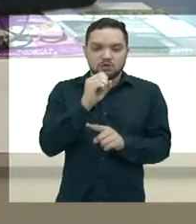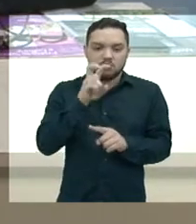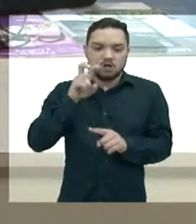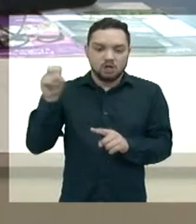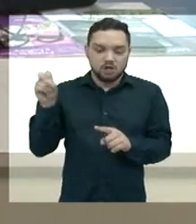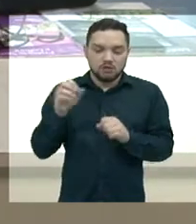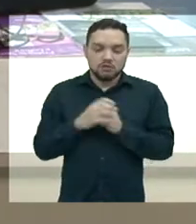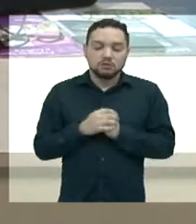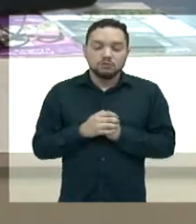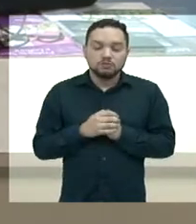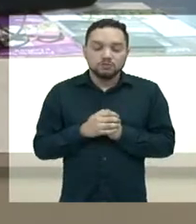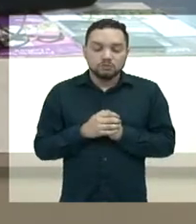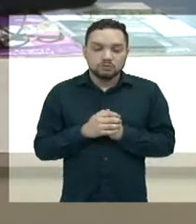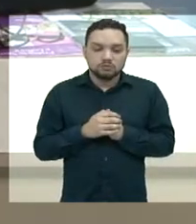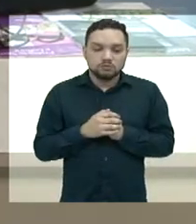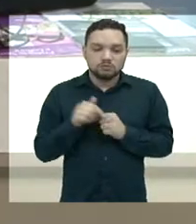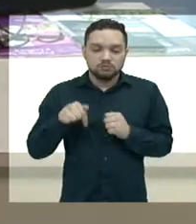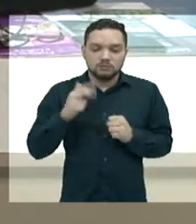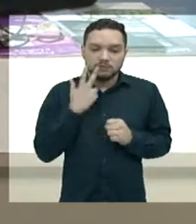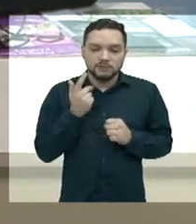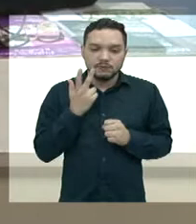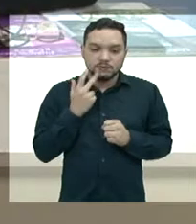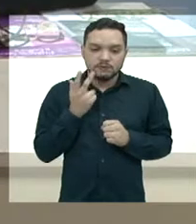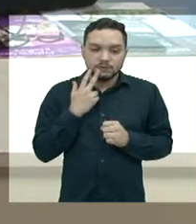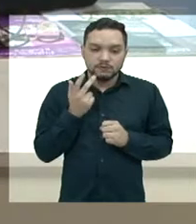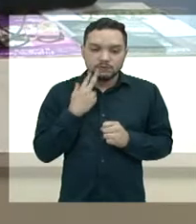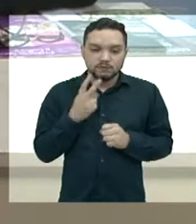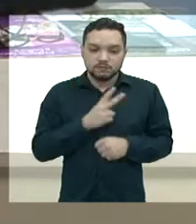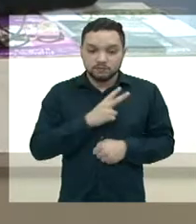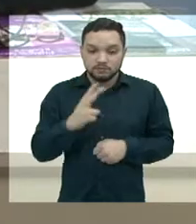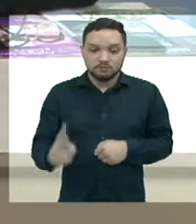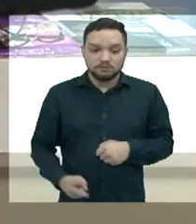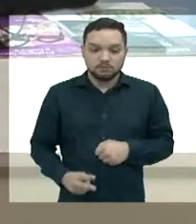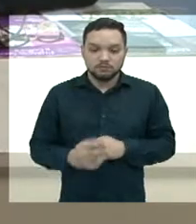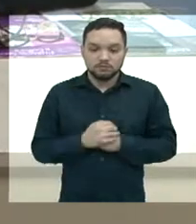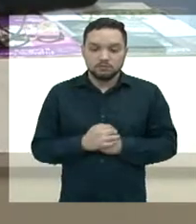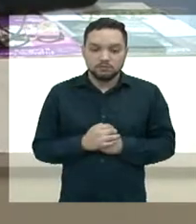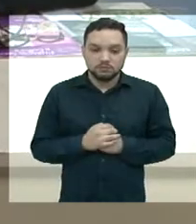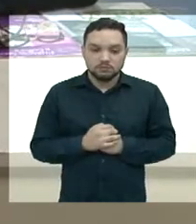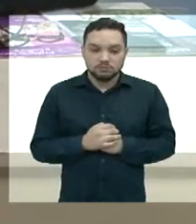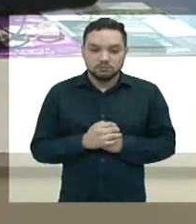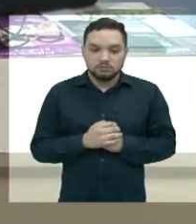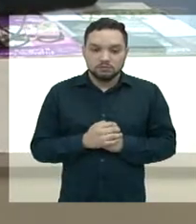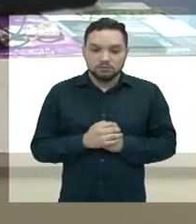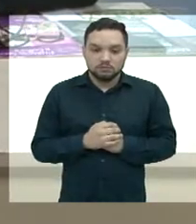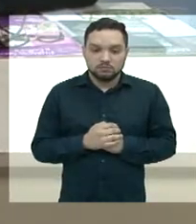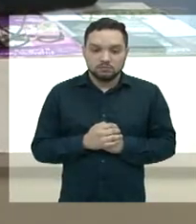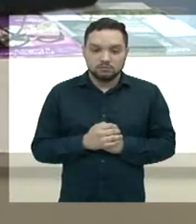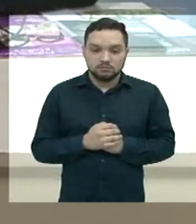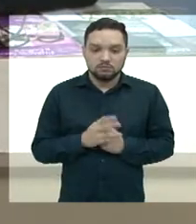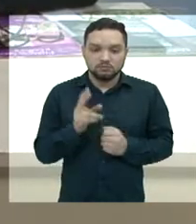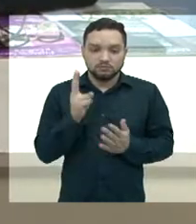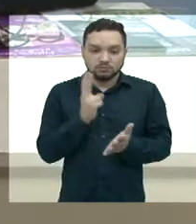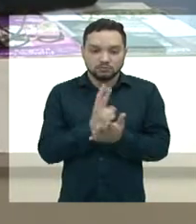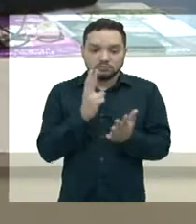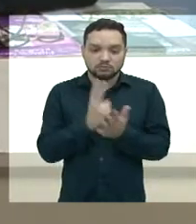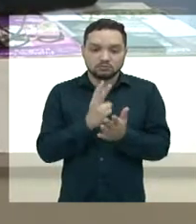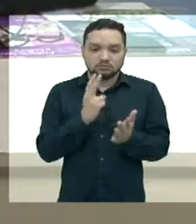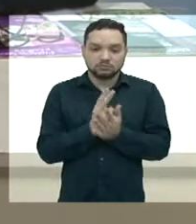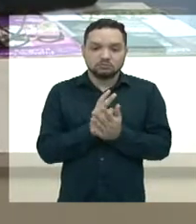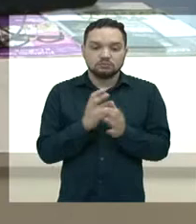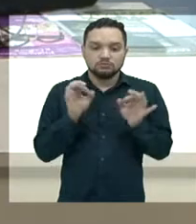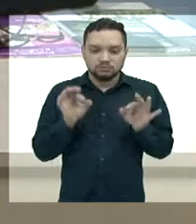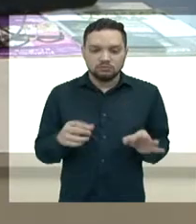nas últimas eleições em Fortaleza para vereador, sempre confirmando uma boa